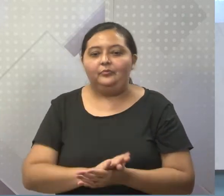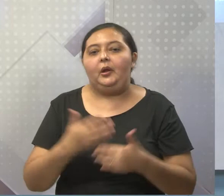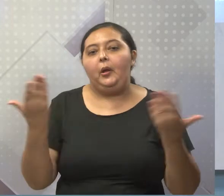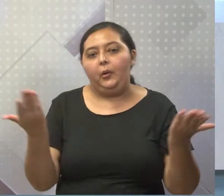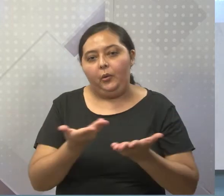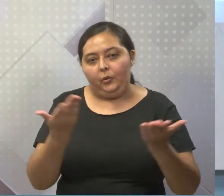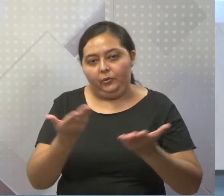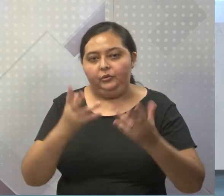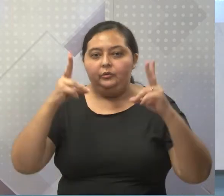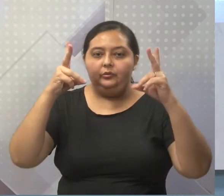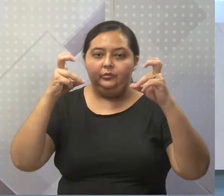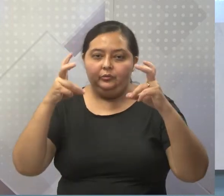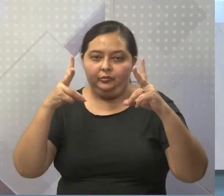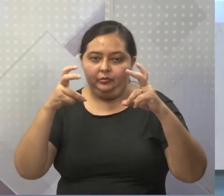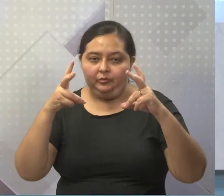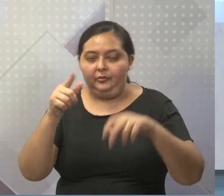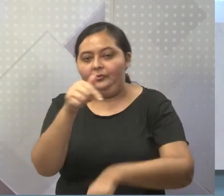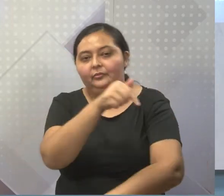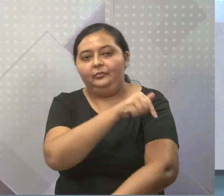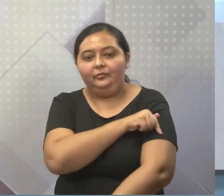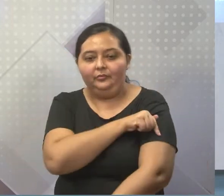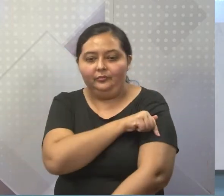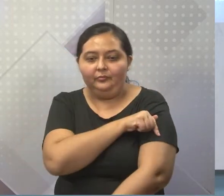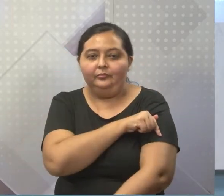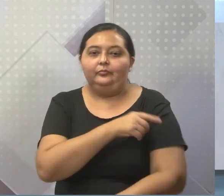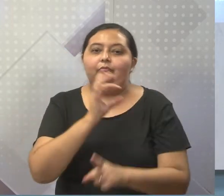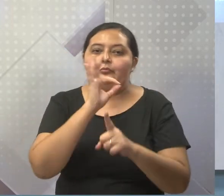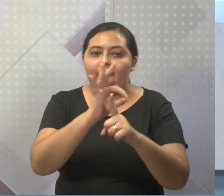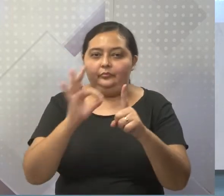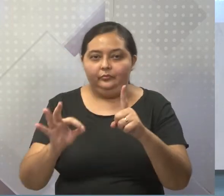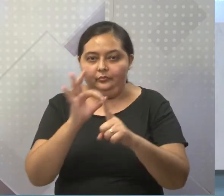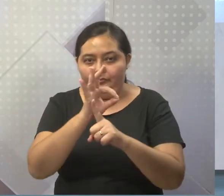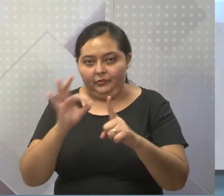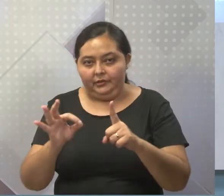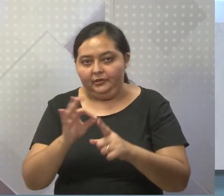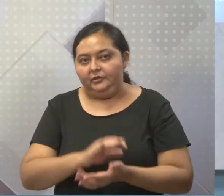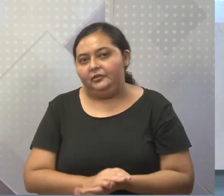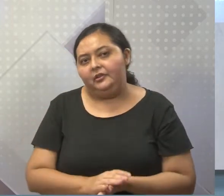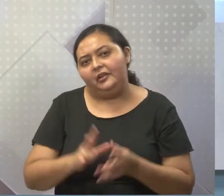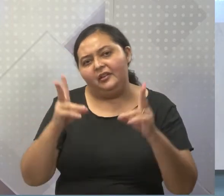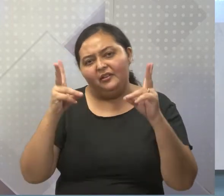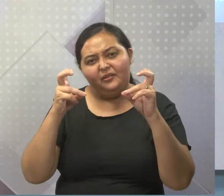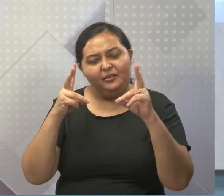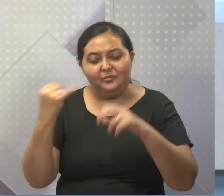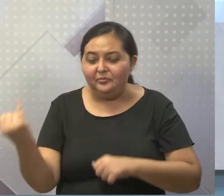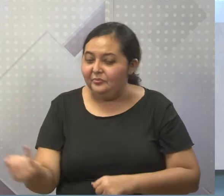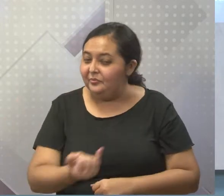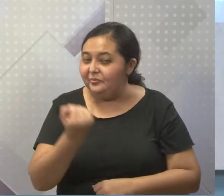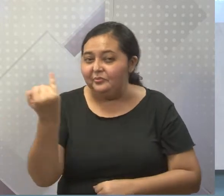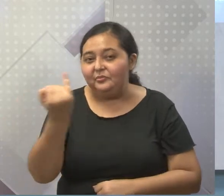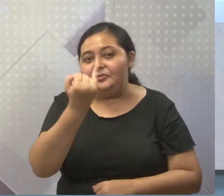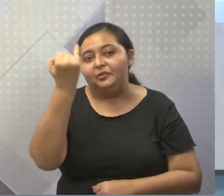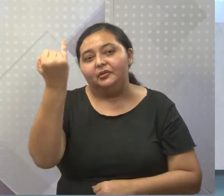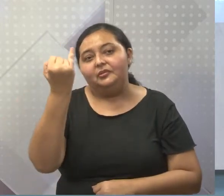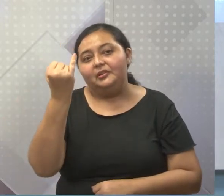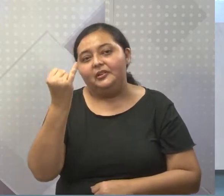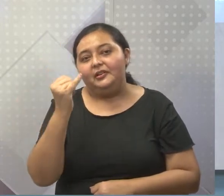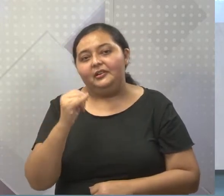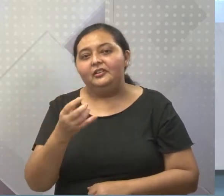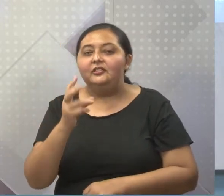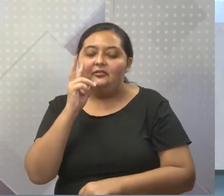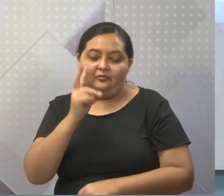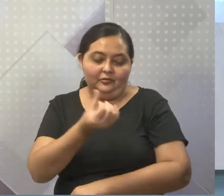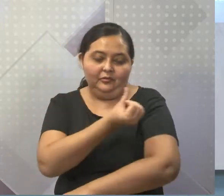justamente a ideia aqui para o sétimo ano, referente à porcentagem. Esse assunto é importantíssimo. A gente vê no